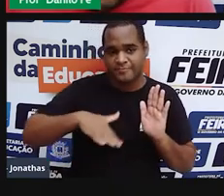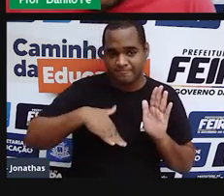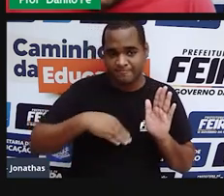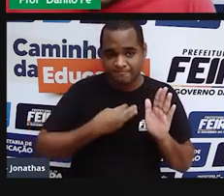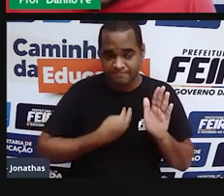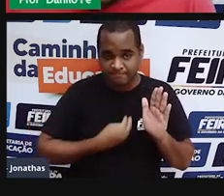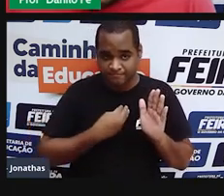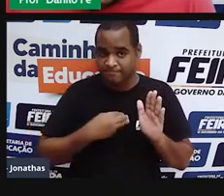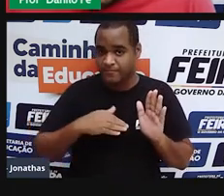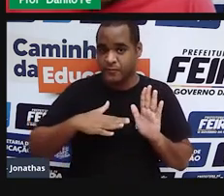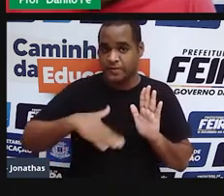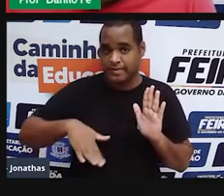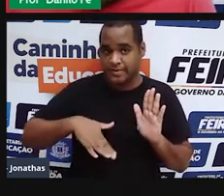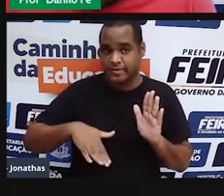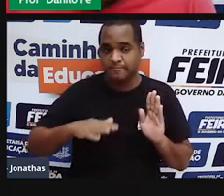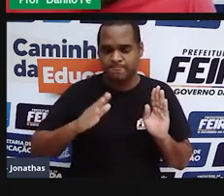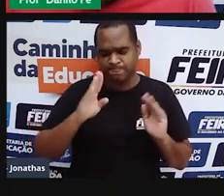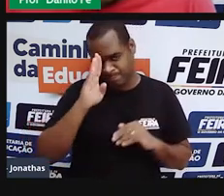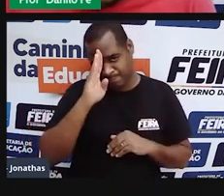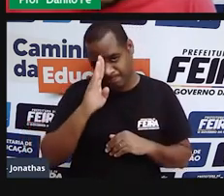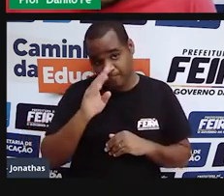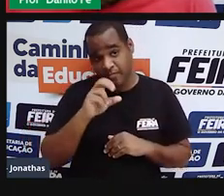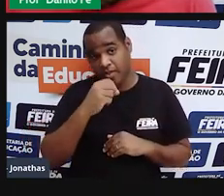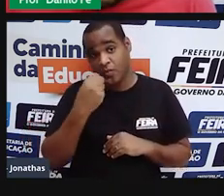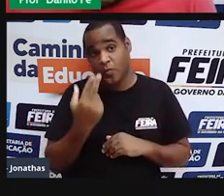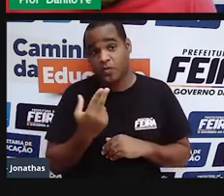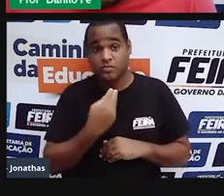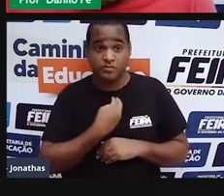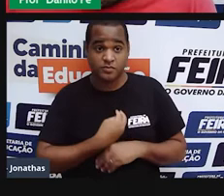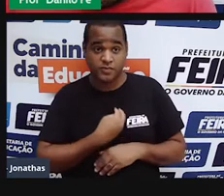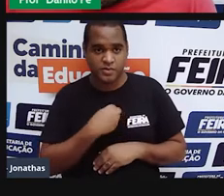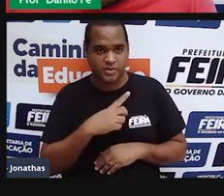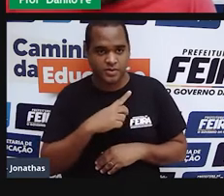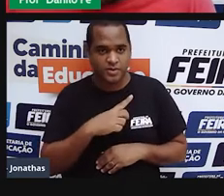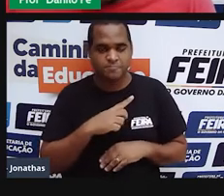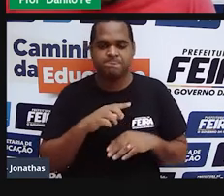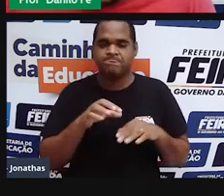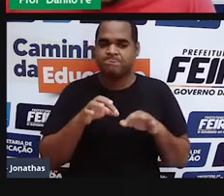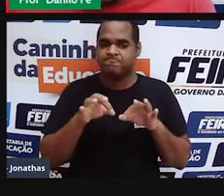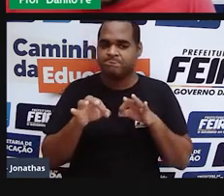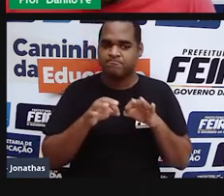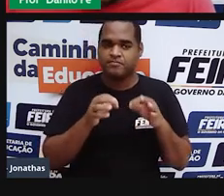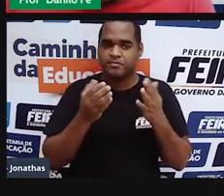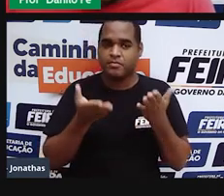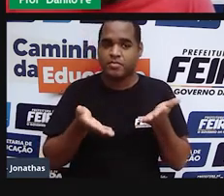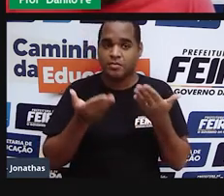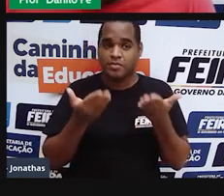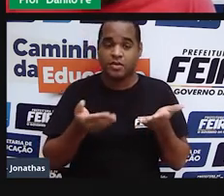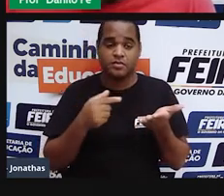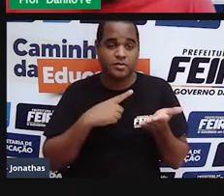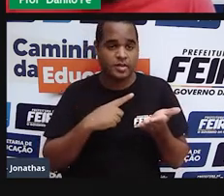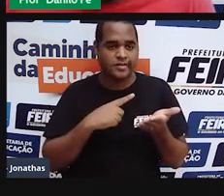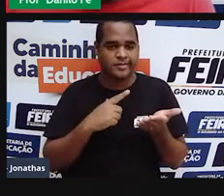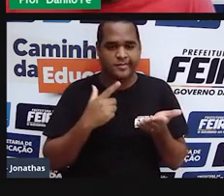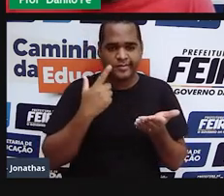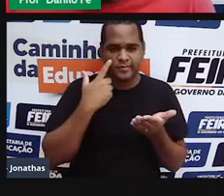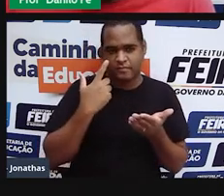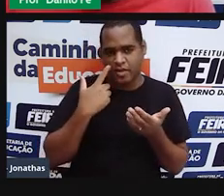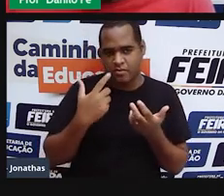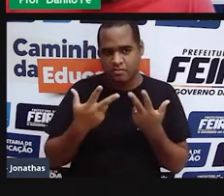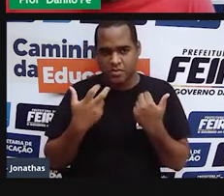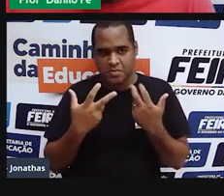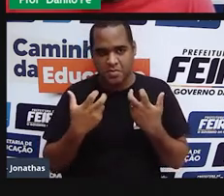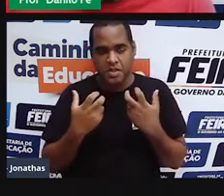o ou uma festa direto ou trollando a regiões especial na região